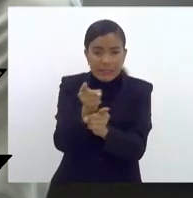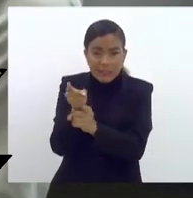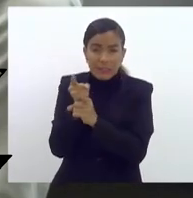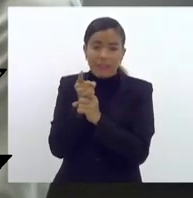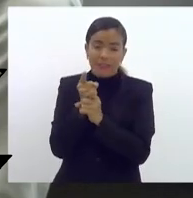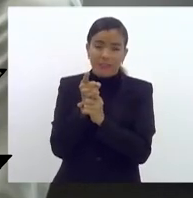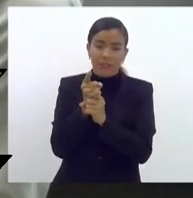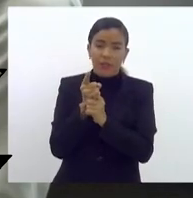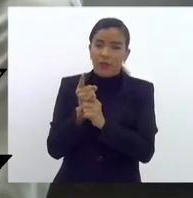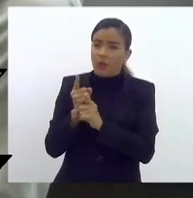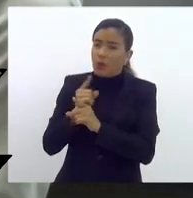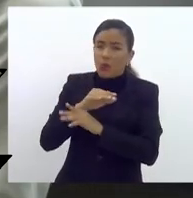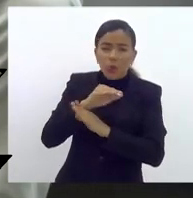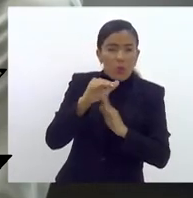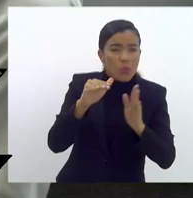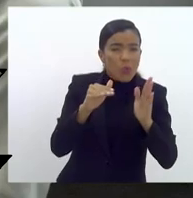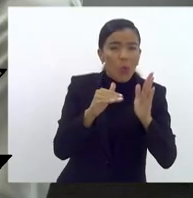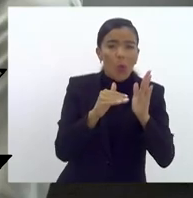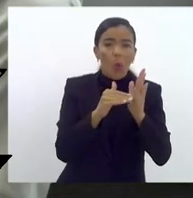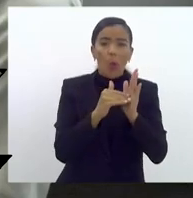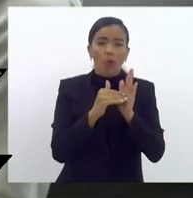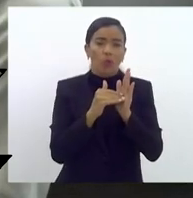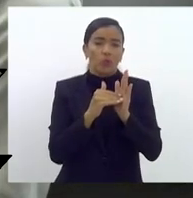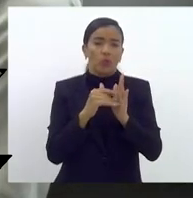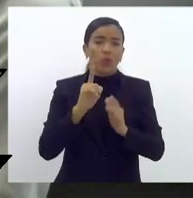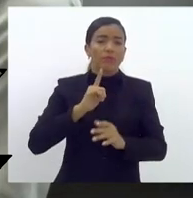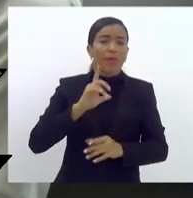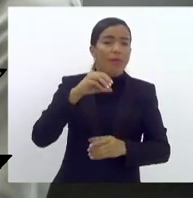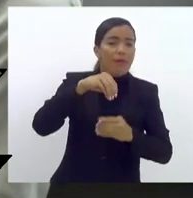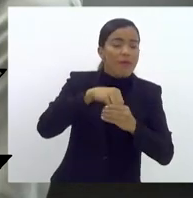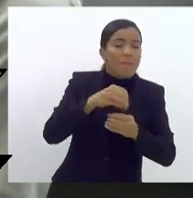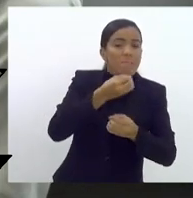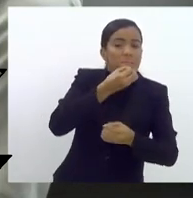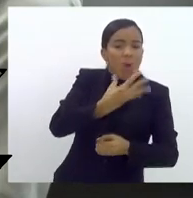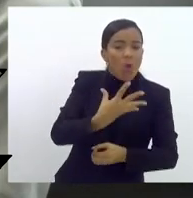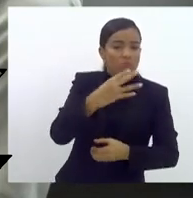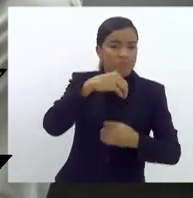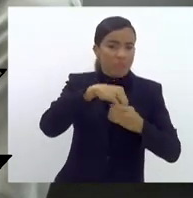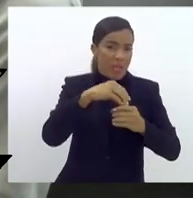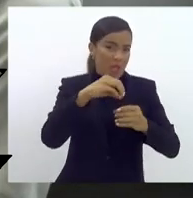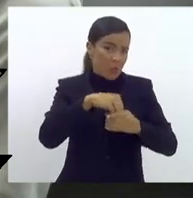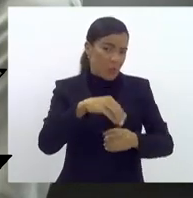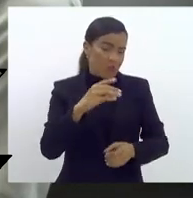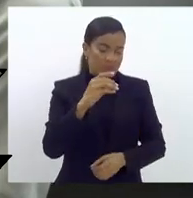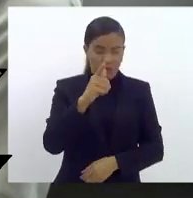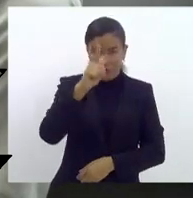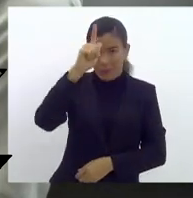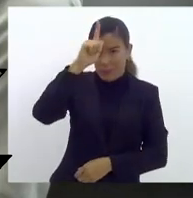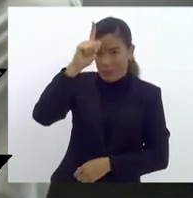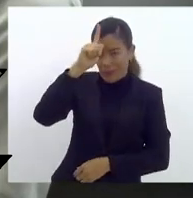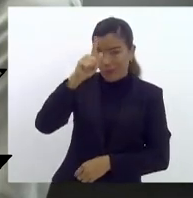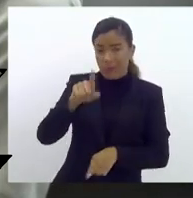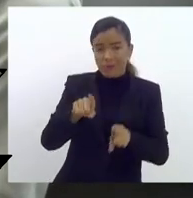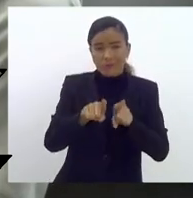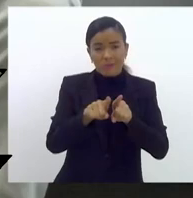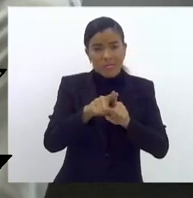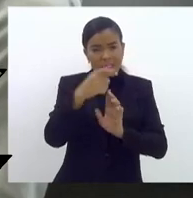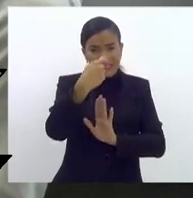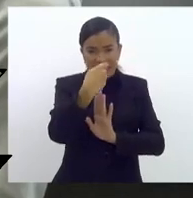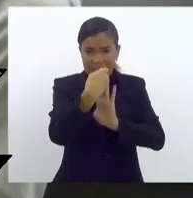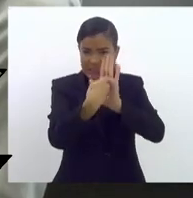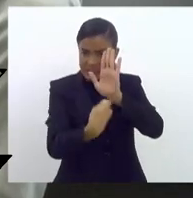todas as benfeitorias que tem naquele Quilombo e depois de escrever o